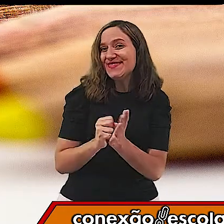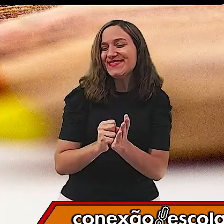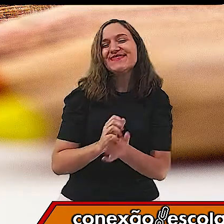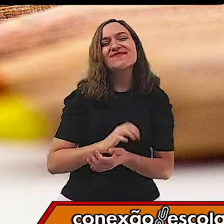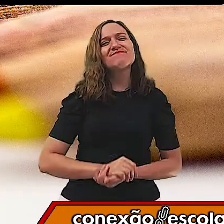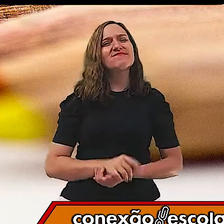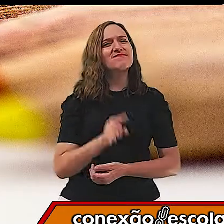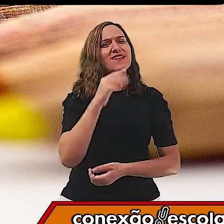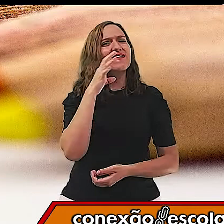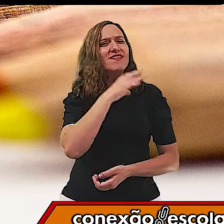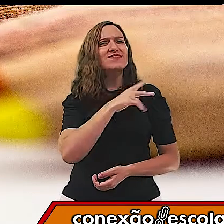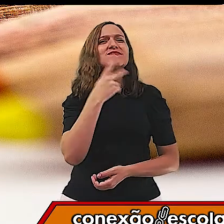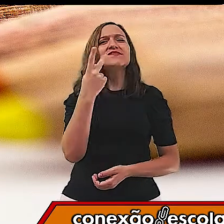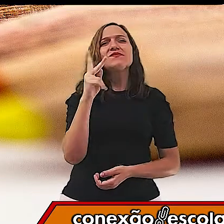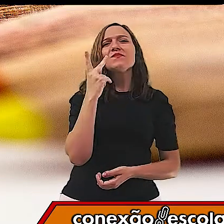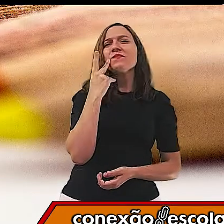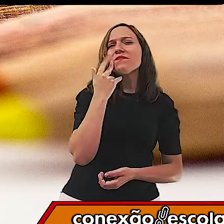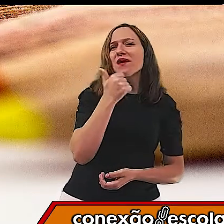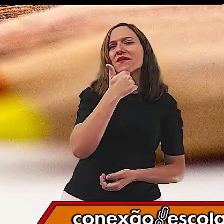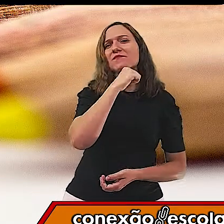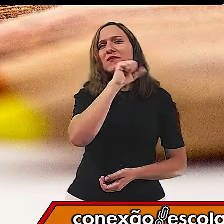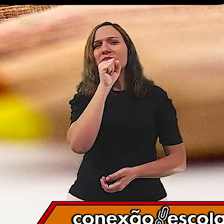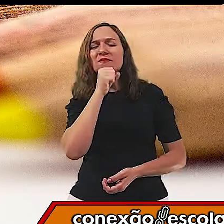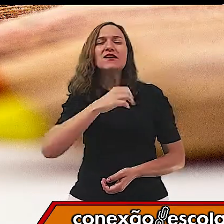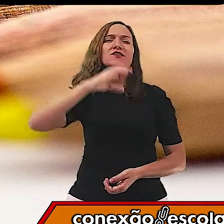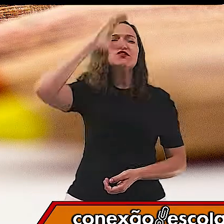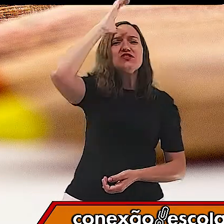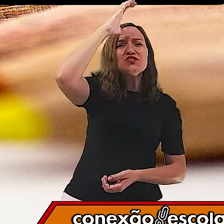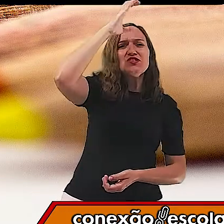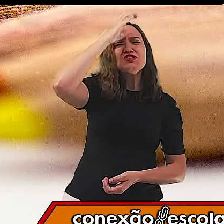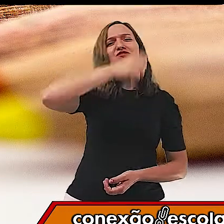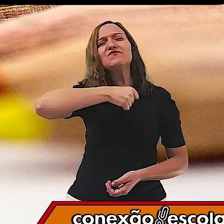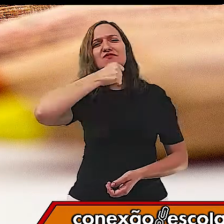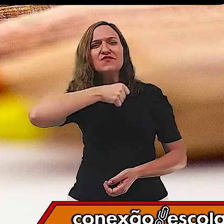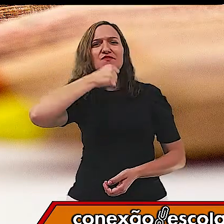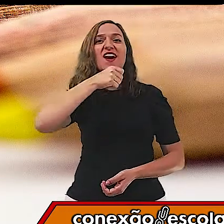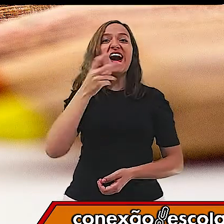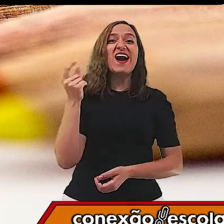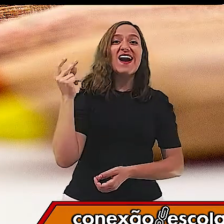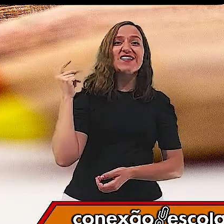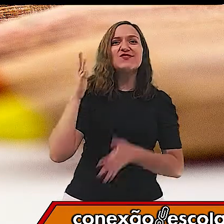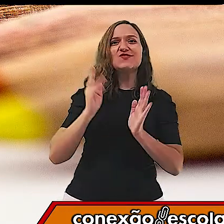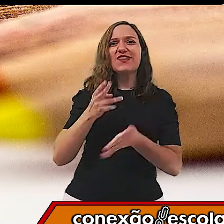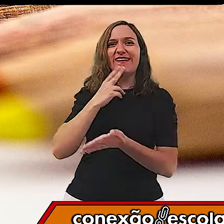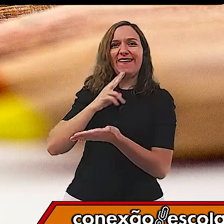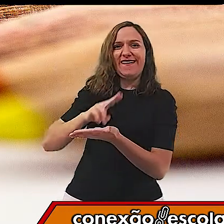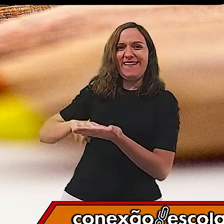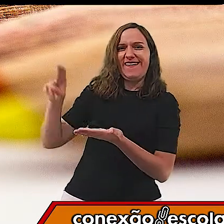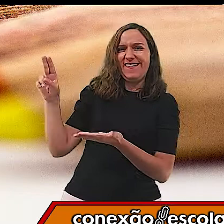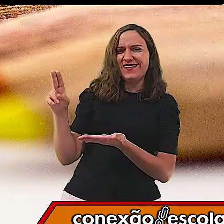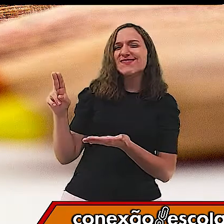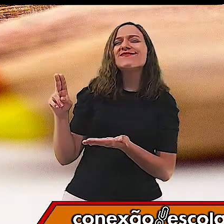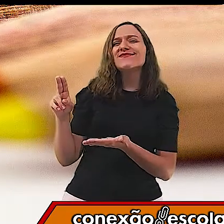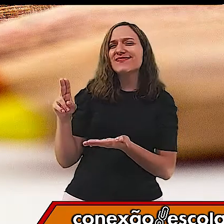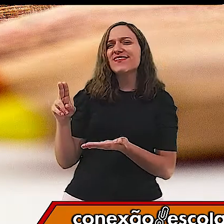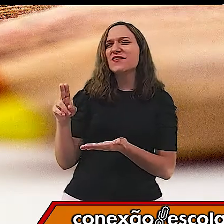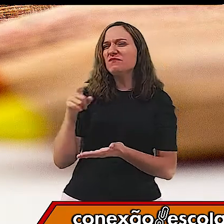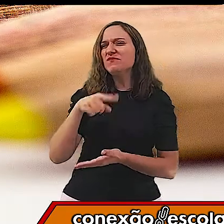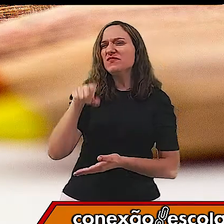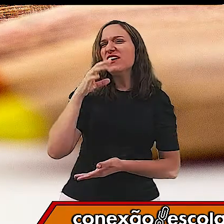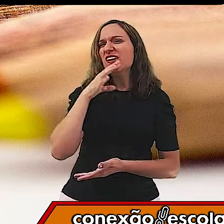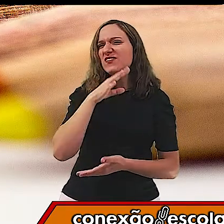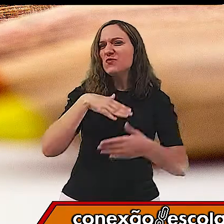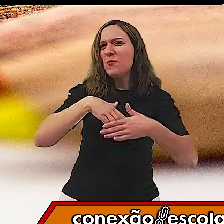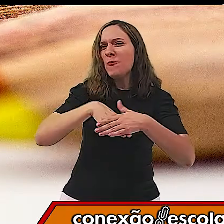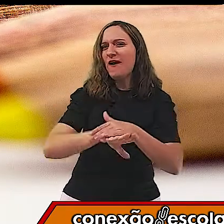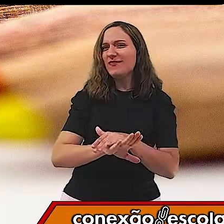que o papai, ou a mamãe, ou o titi, ou a titia, ou o vovô escrevia cartas? Será que eles ainda têm